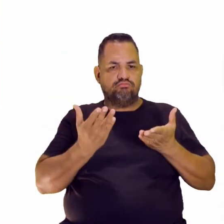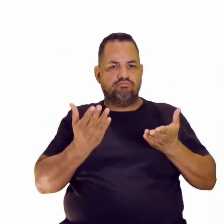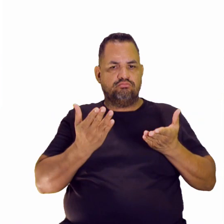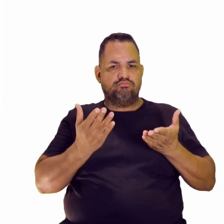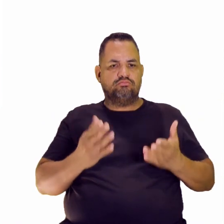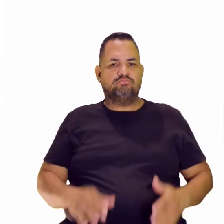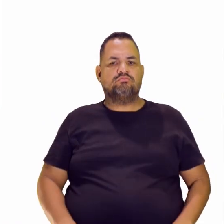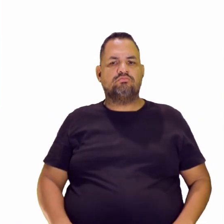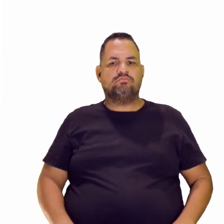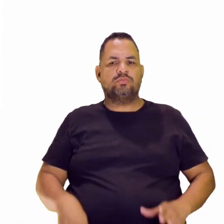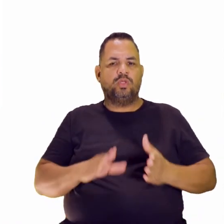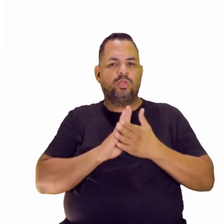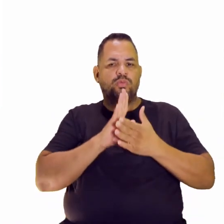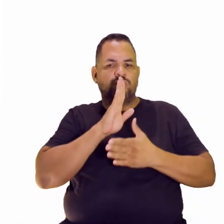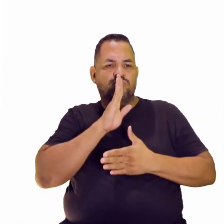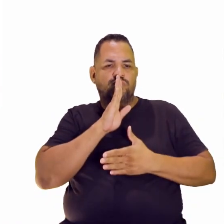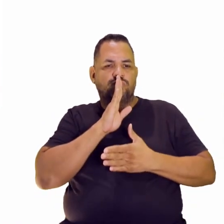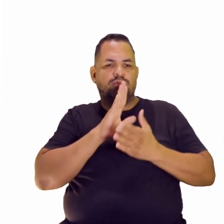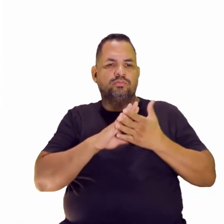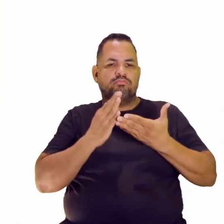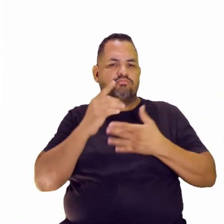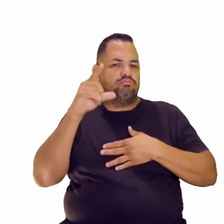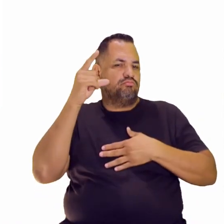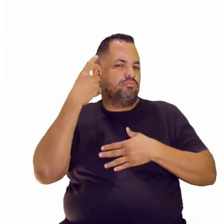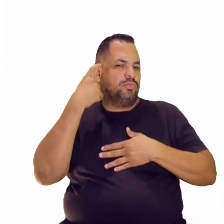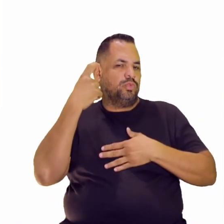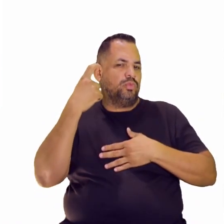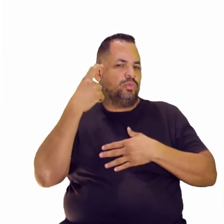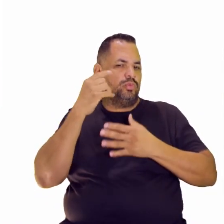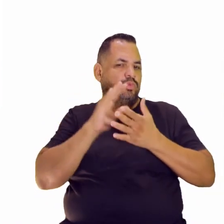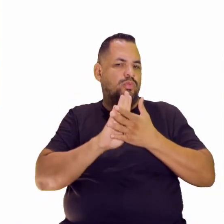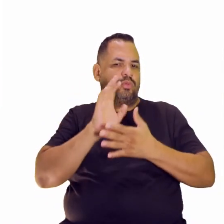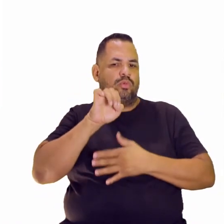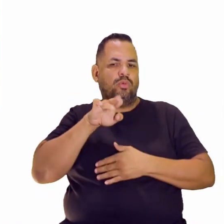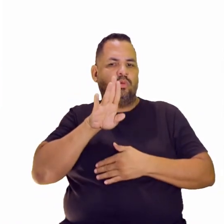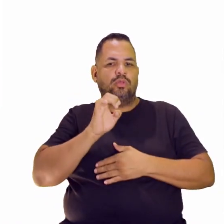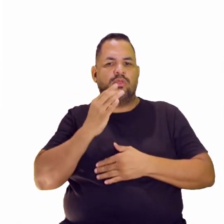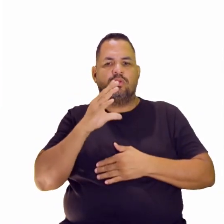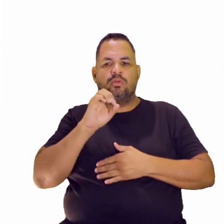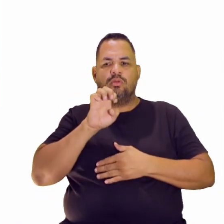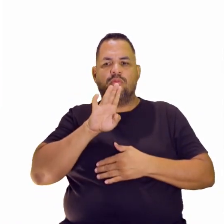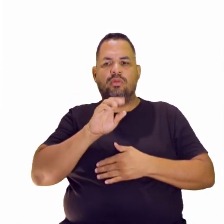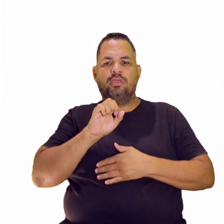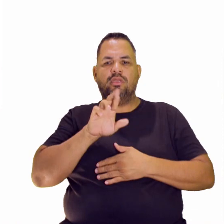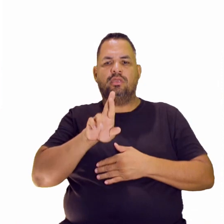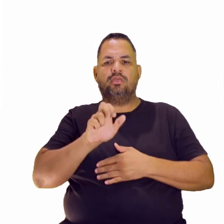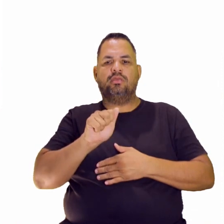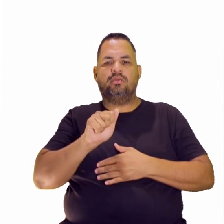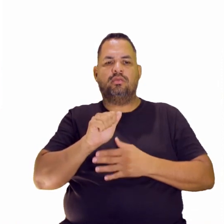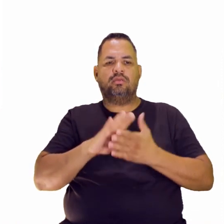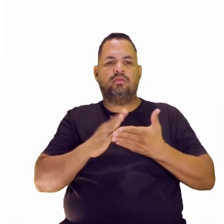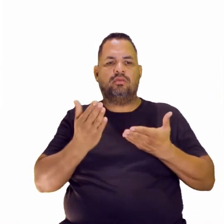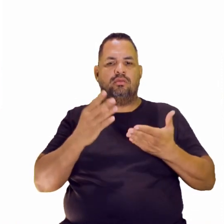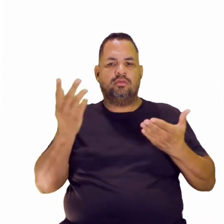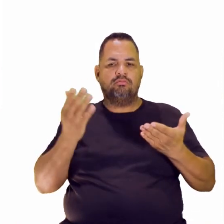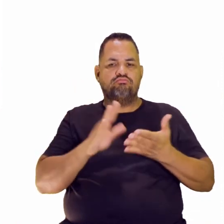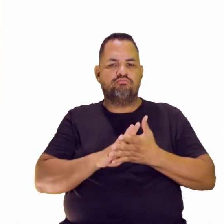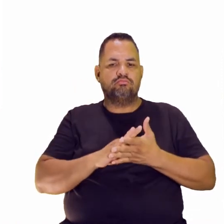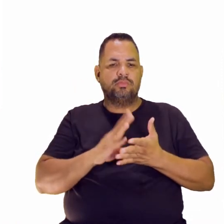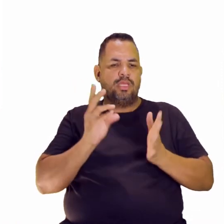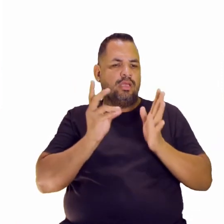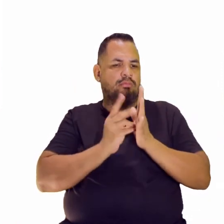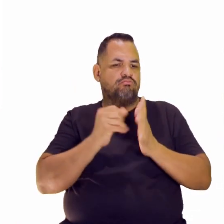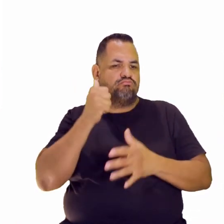em que o silêncio foi tão grande, escutando o murmurejo da Uraricoera, que